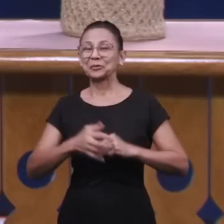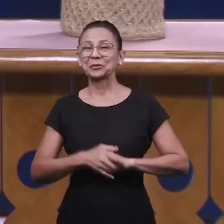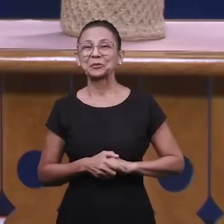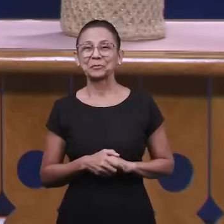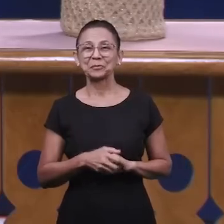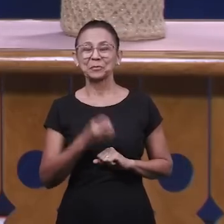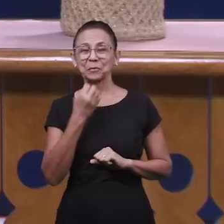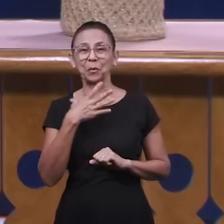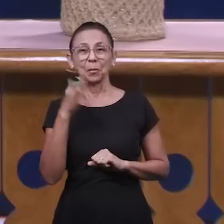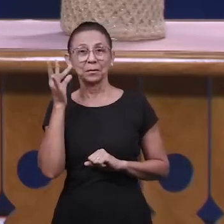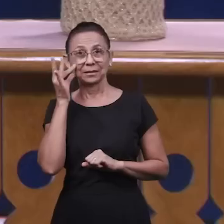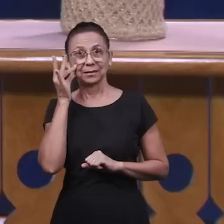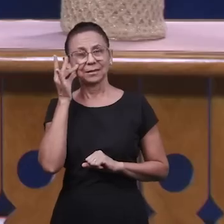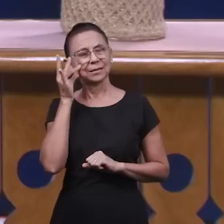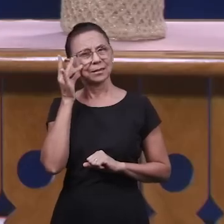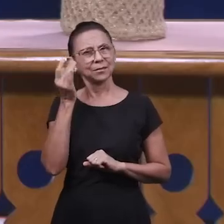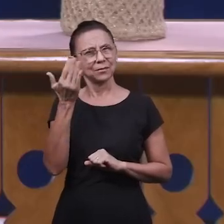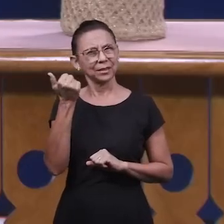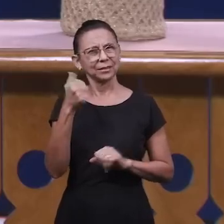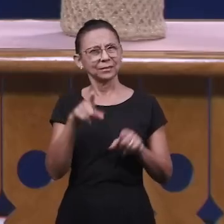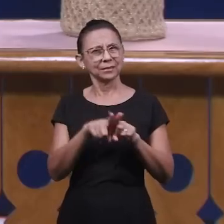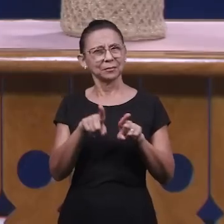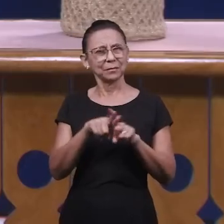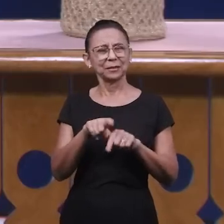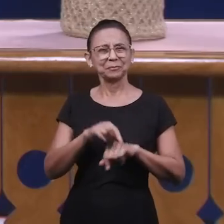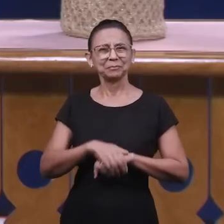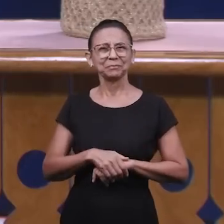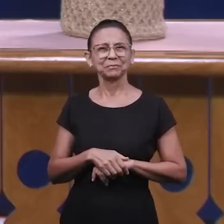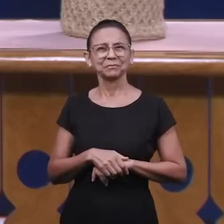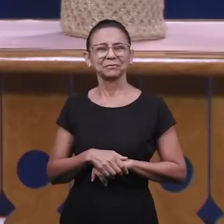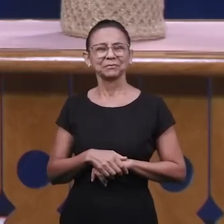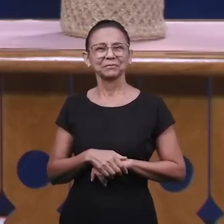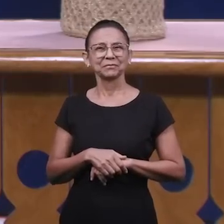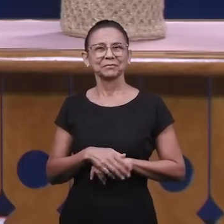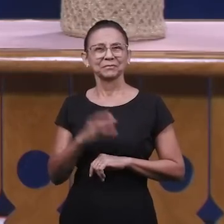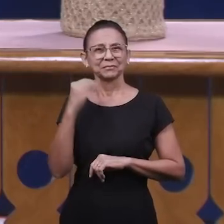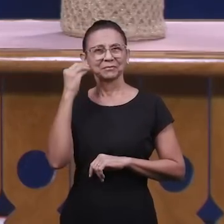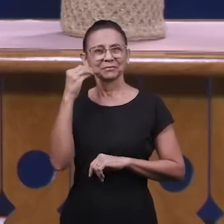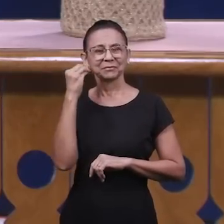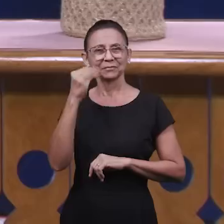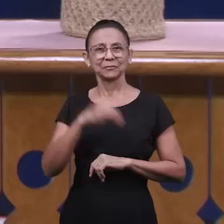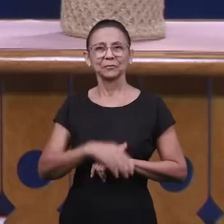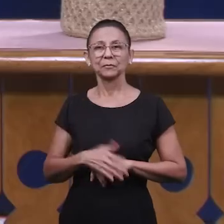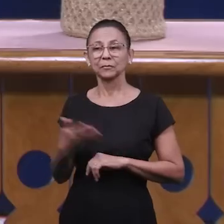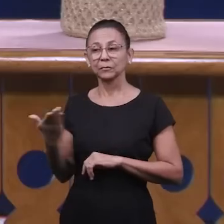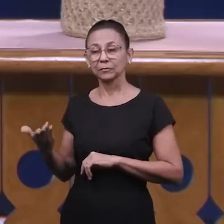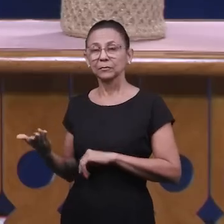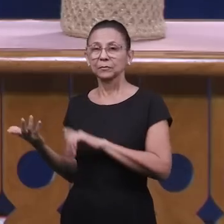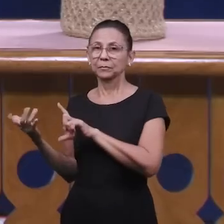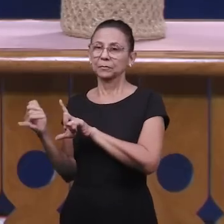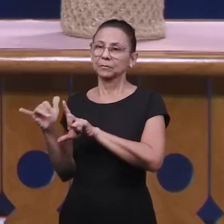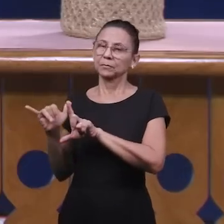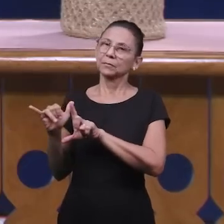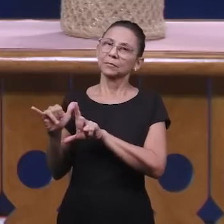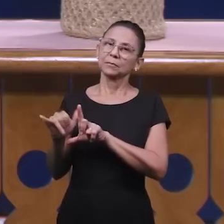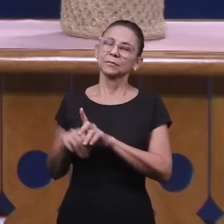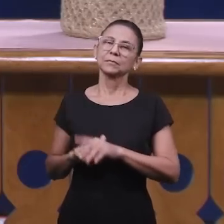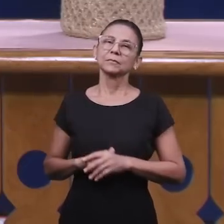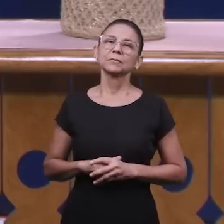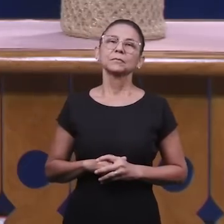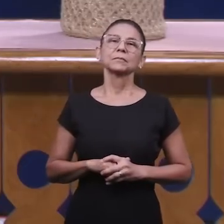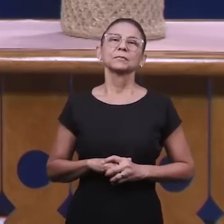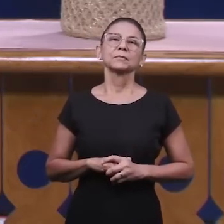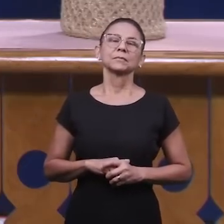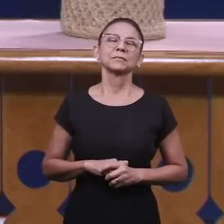orar agora, entregando no altar do Senhor este culto. Senhor, nós te louvamos, te glorificamos pela tua palavra, pela tua